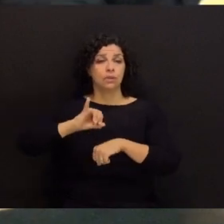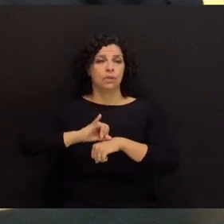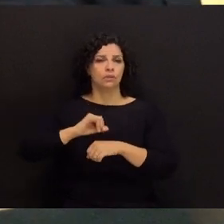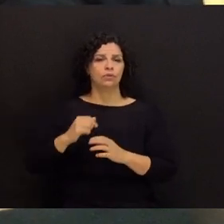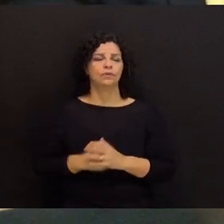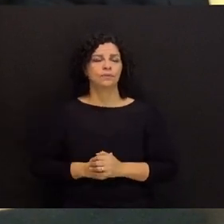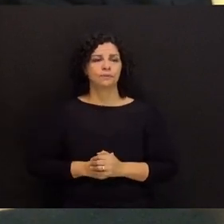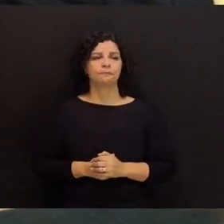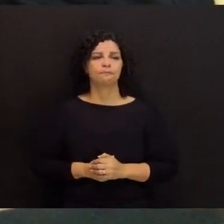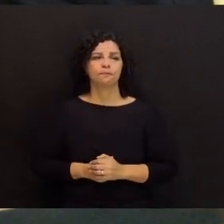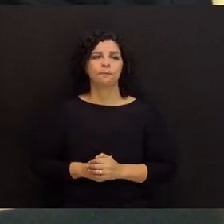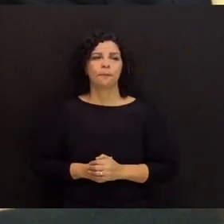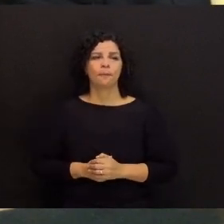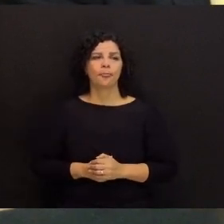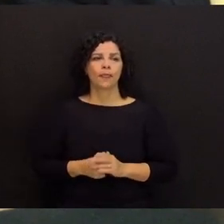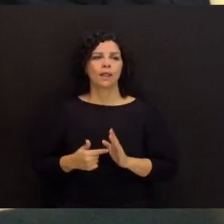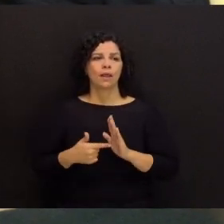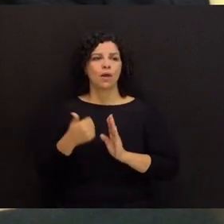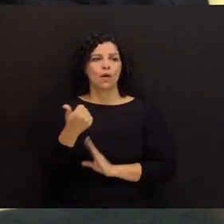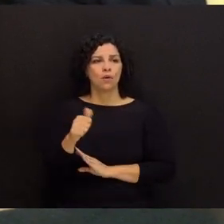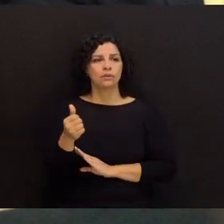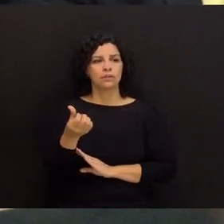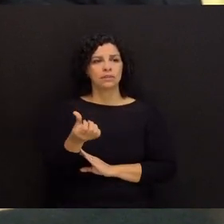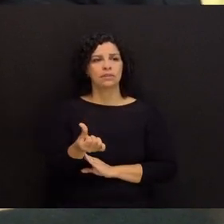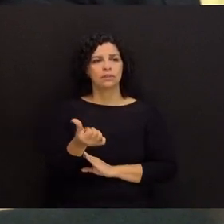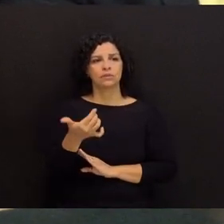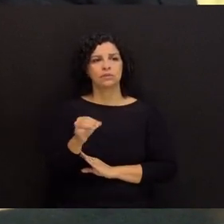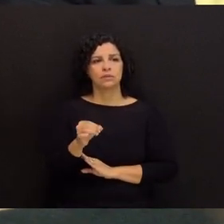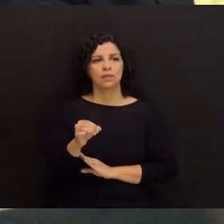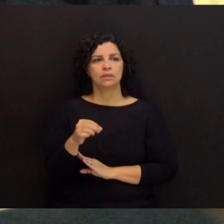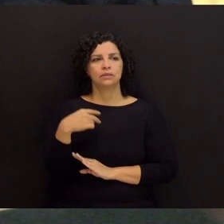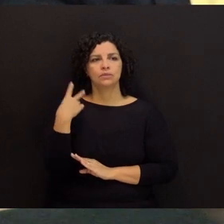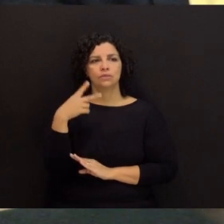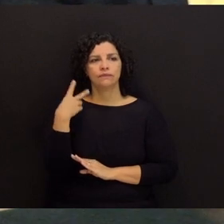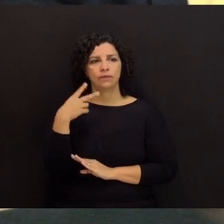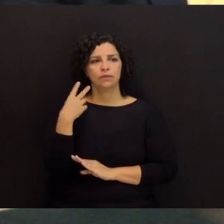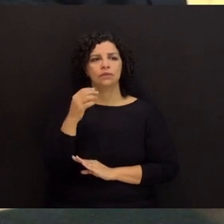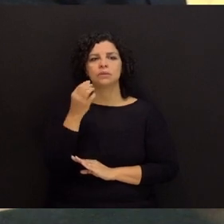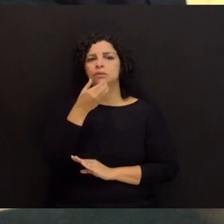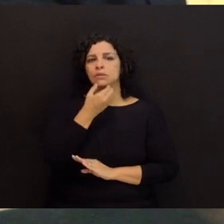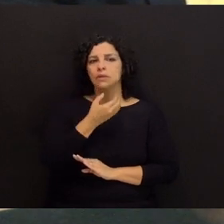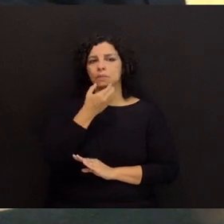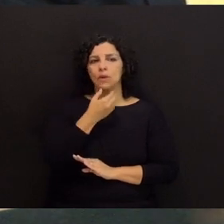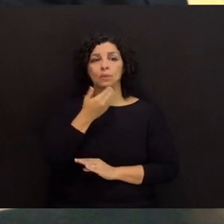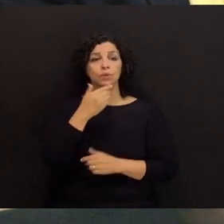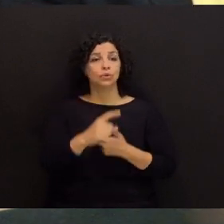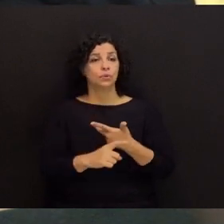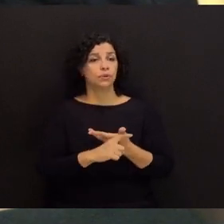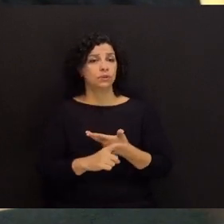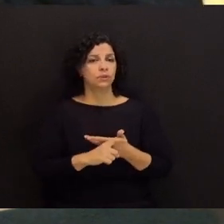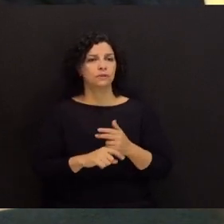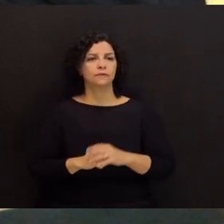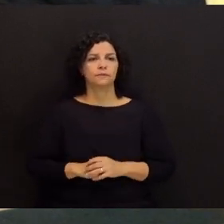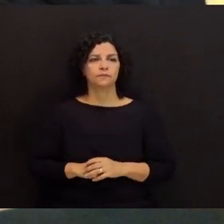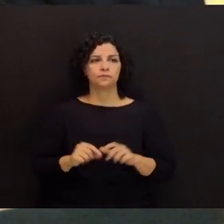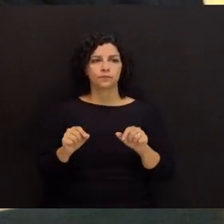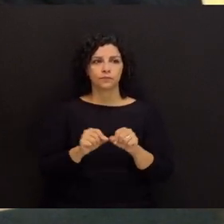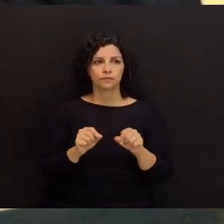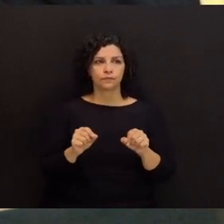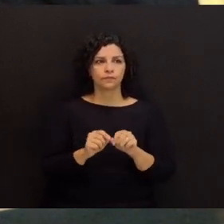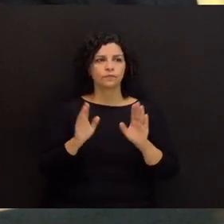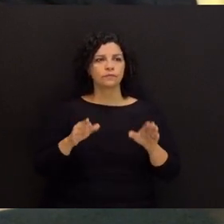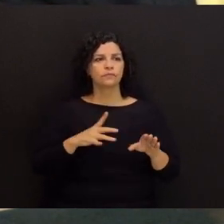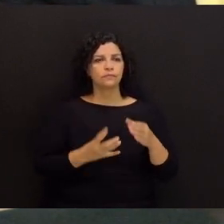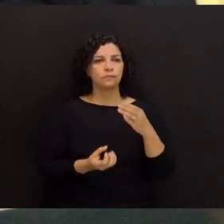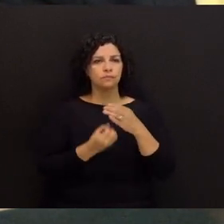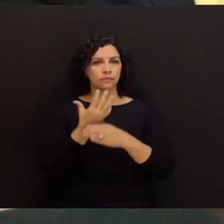indicação 11.610 do Vereador Samuel Pinheiro ao executivo que seja realizado